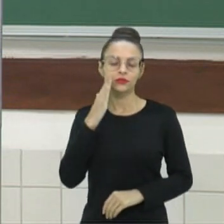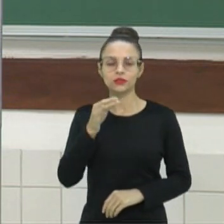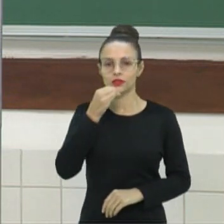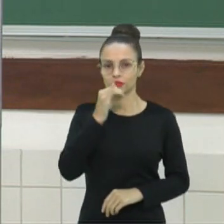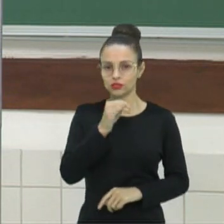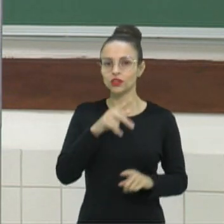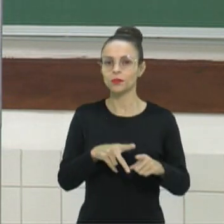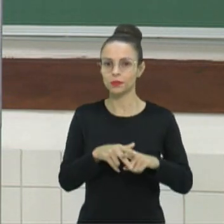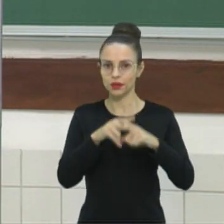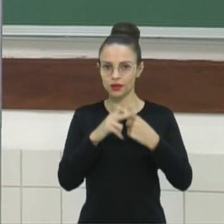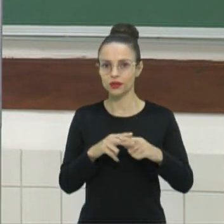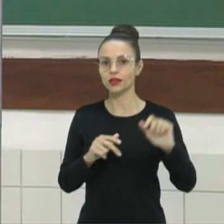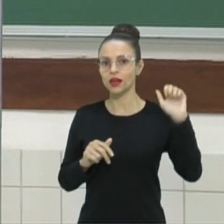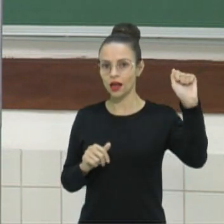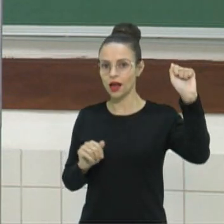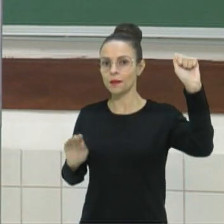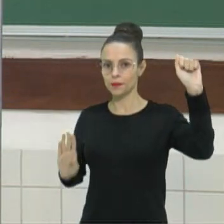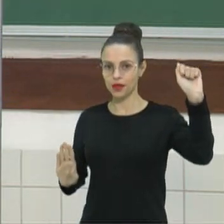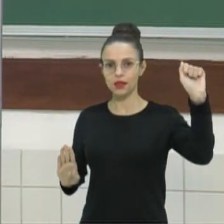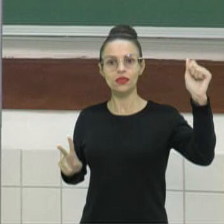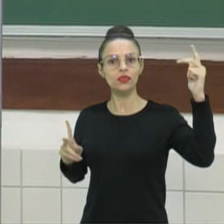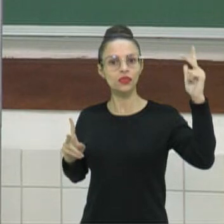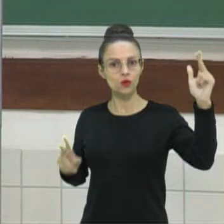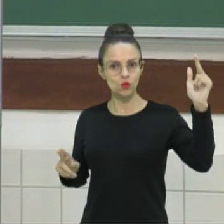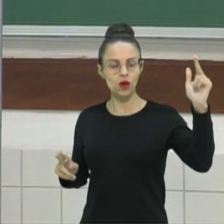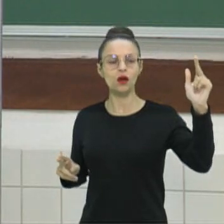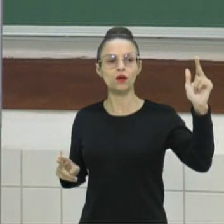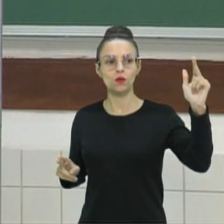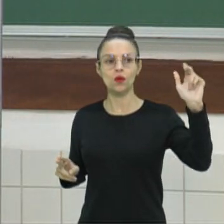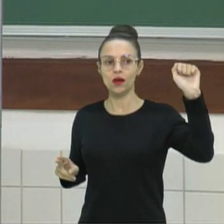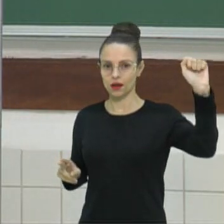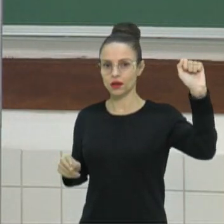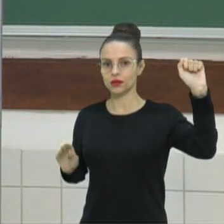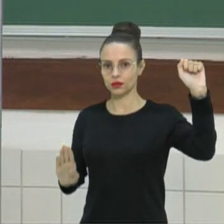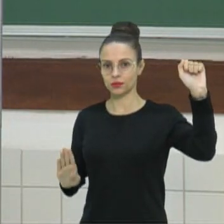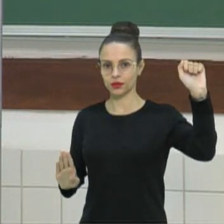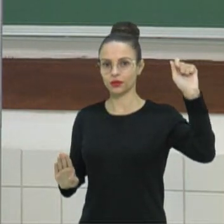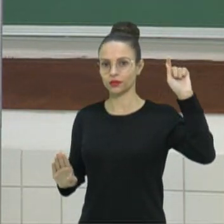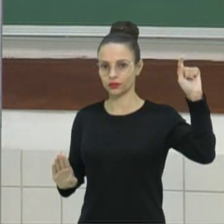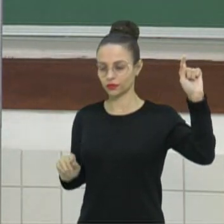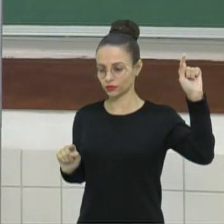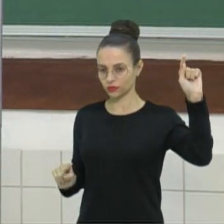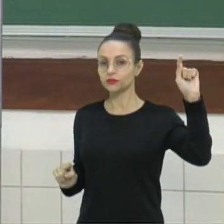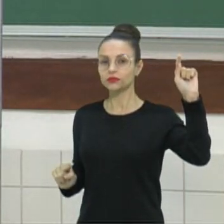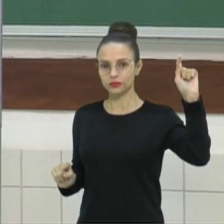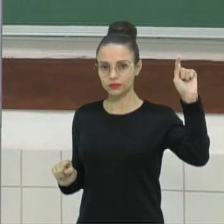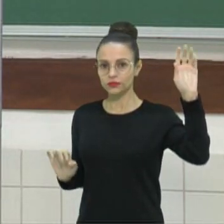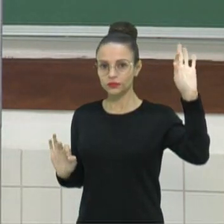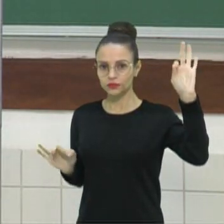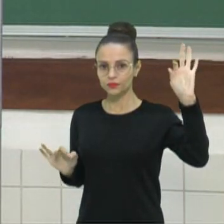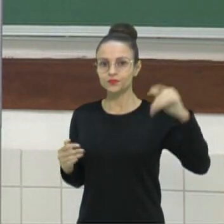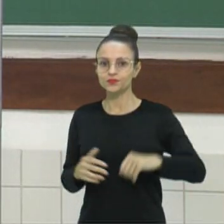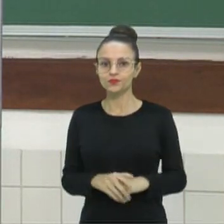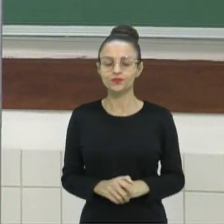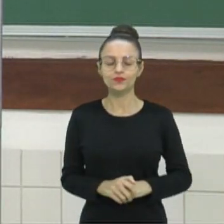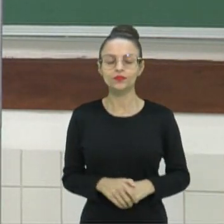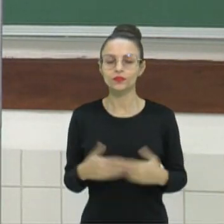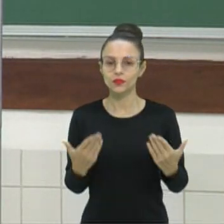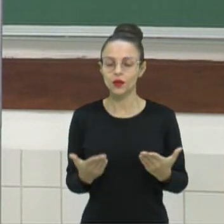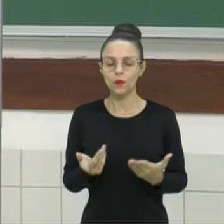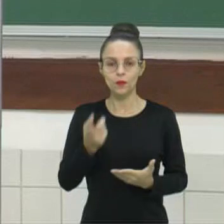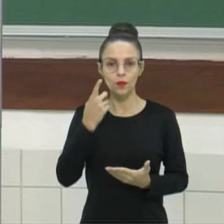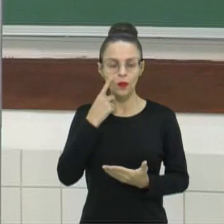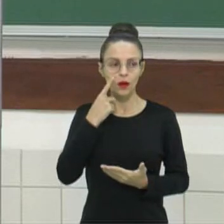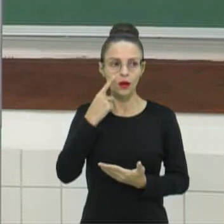do ponto A tem que ser igual à energia mecânica do ponto B. Ponto A em cima, ponto B aqui próximo à mola, certo? Então o que a gente